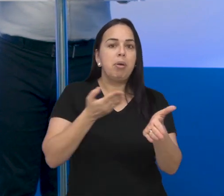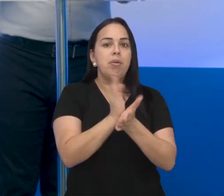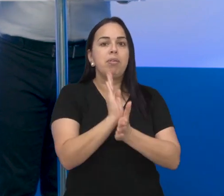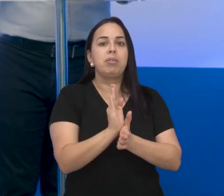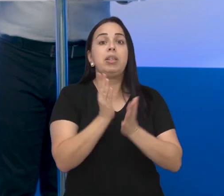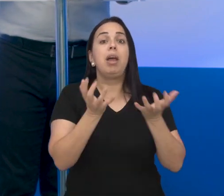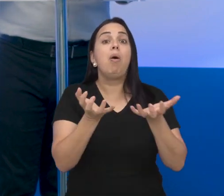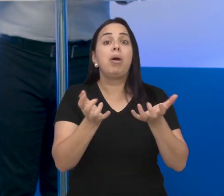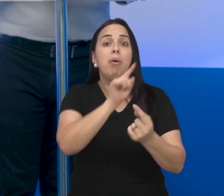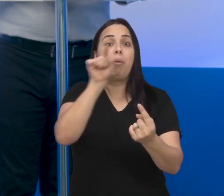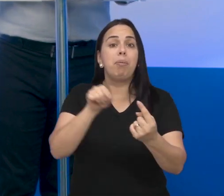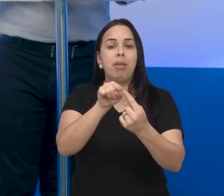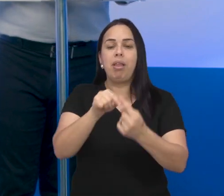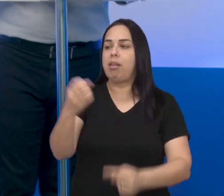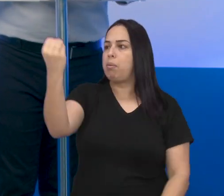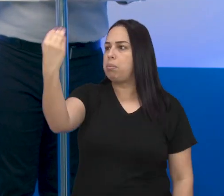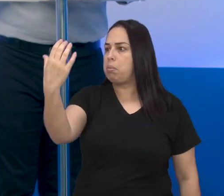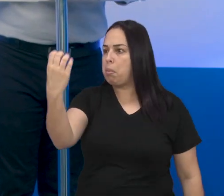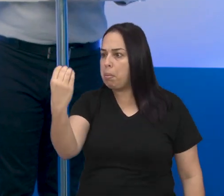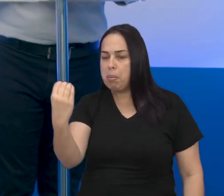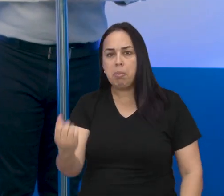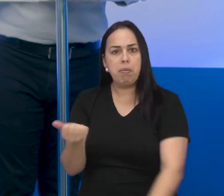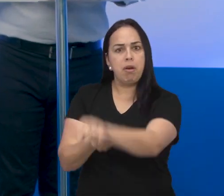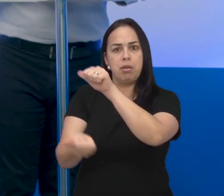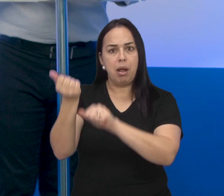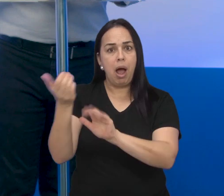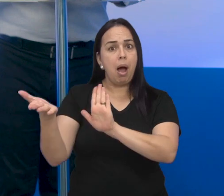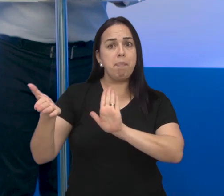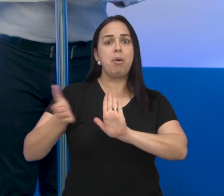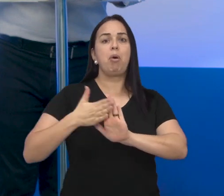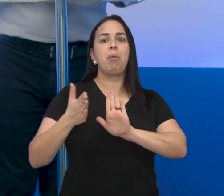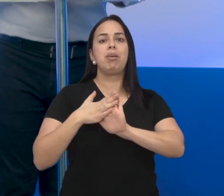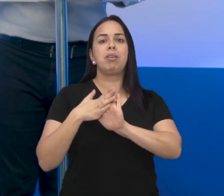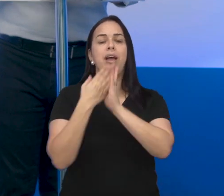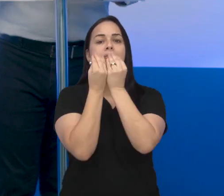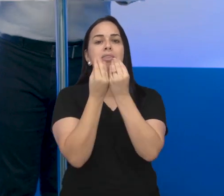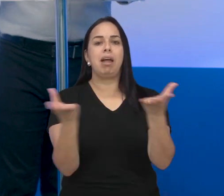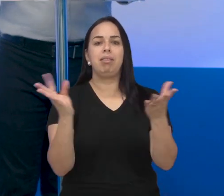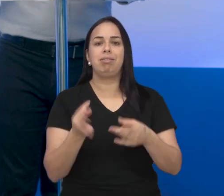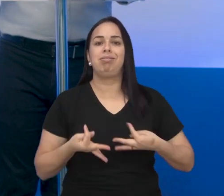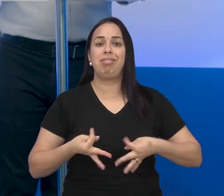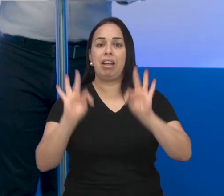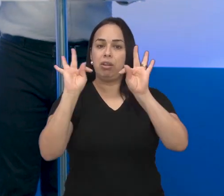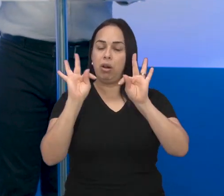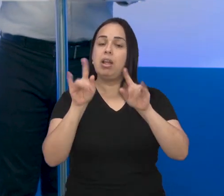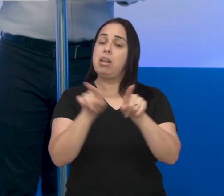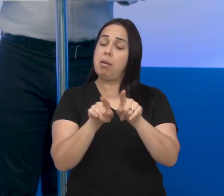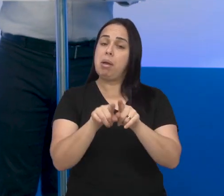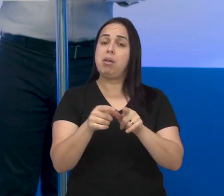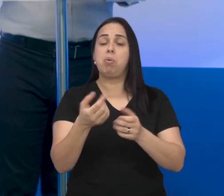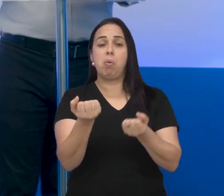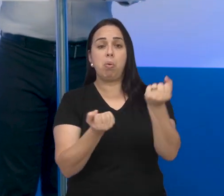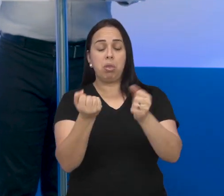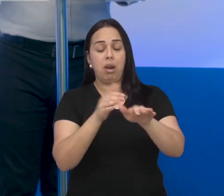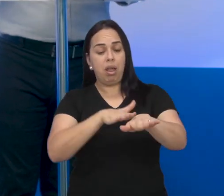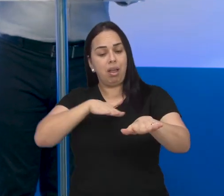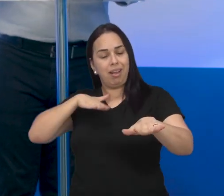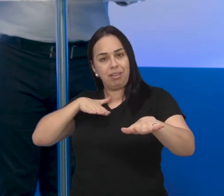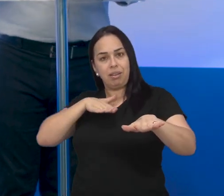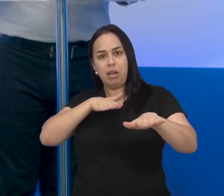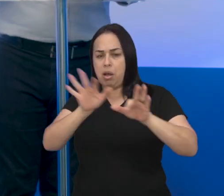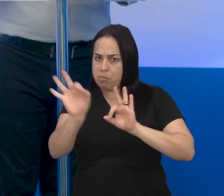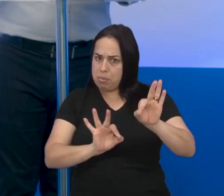revitalizar todo o sistema de semáforos de São José. A proposta quer levar mais tecnologia e organização no trânsito. E